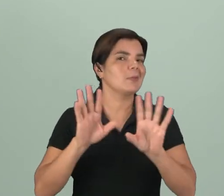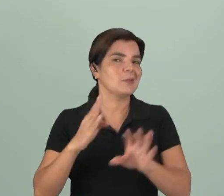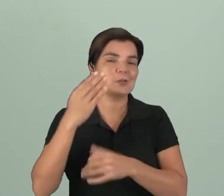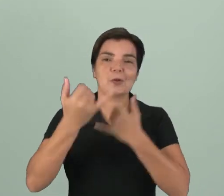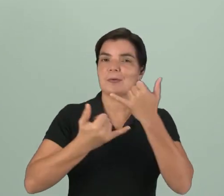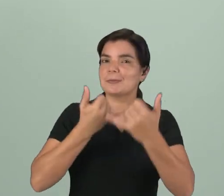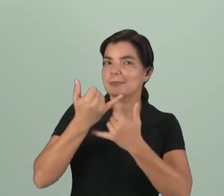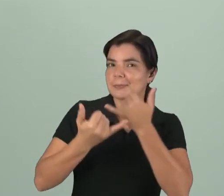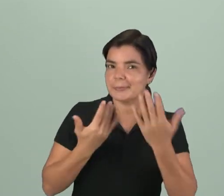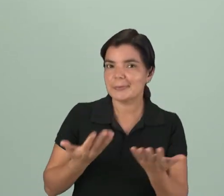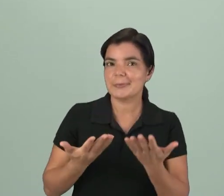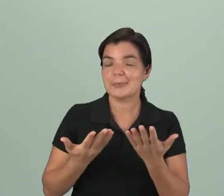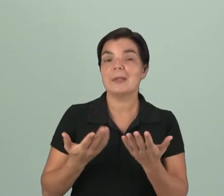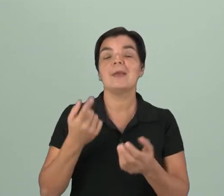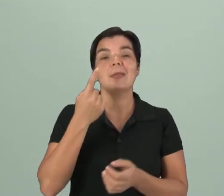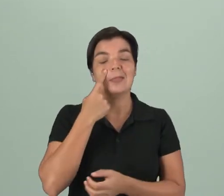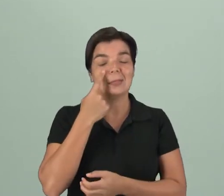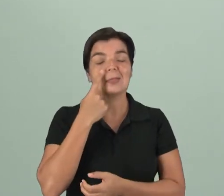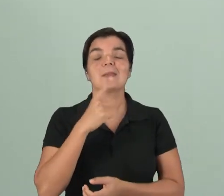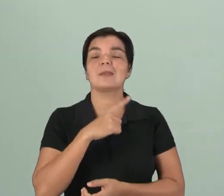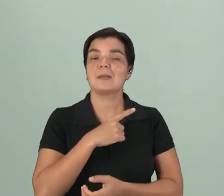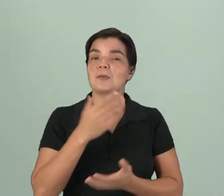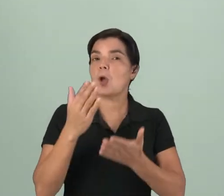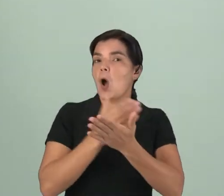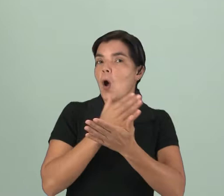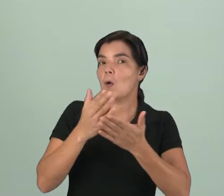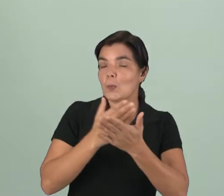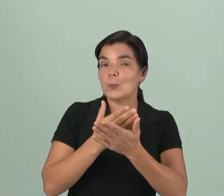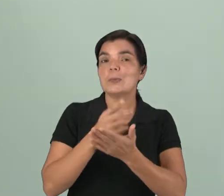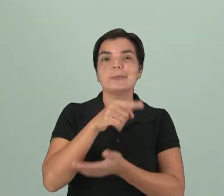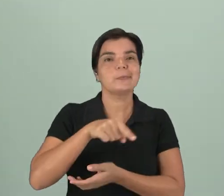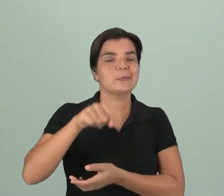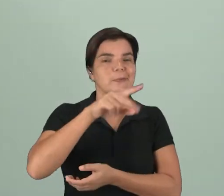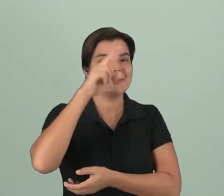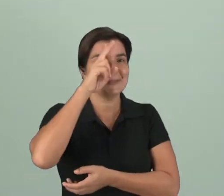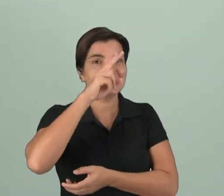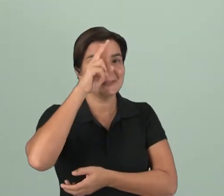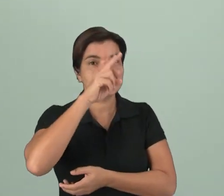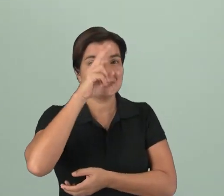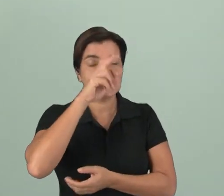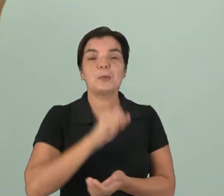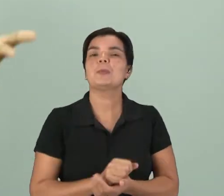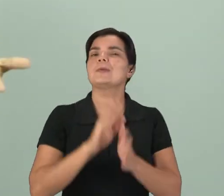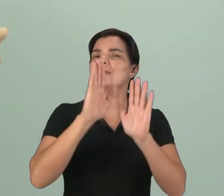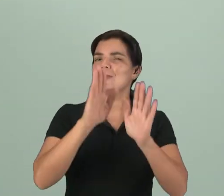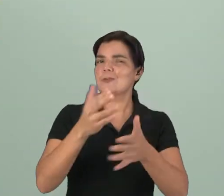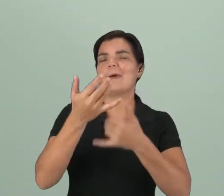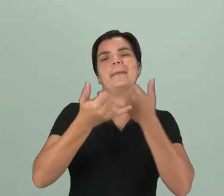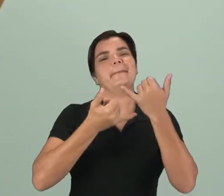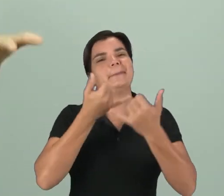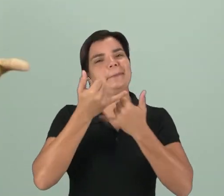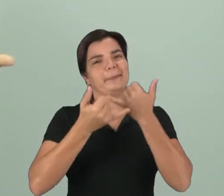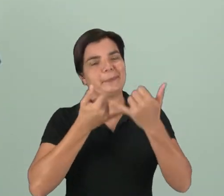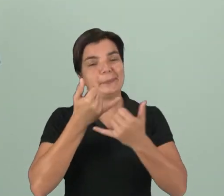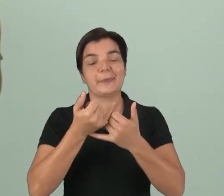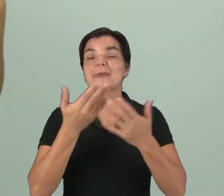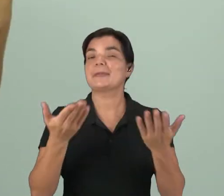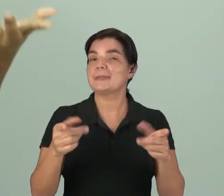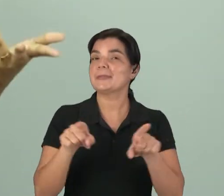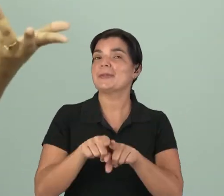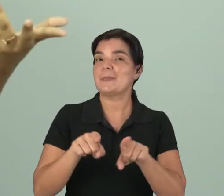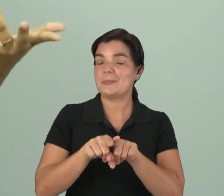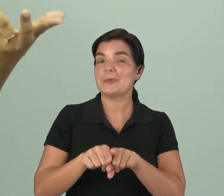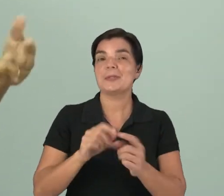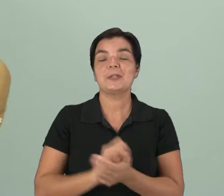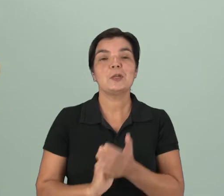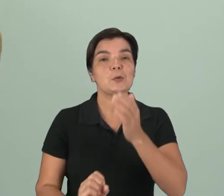jogo pra gente, né? E a gente vai falar de alguns jogos para vocês lembrarem que a gente já brincou, que a gente já jogou e